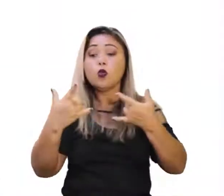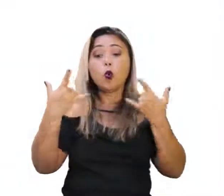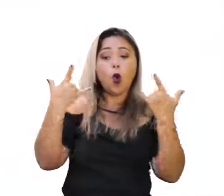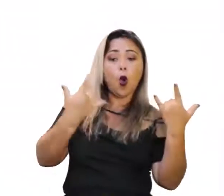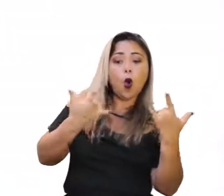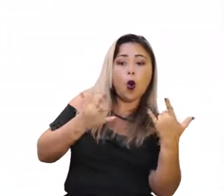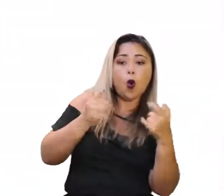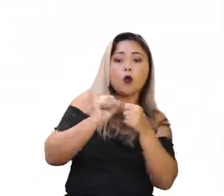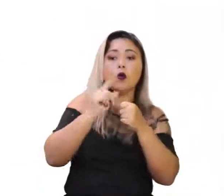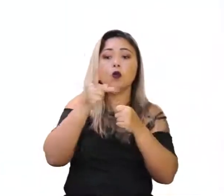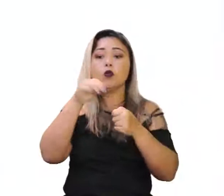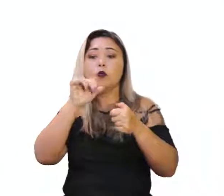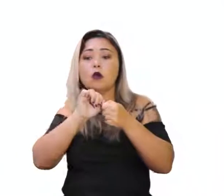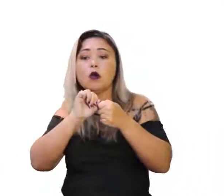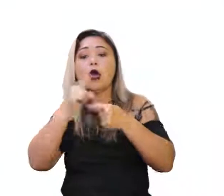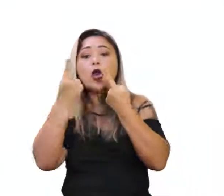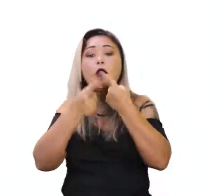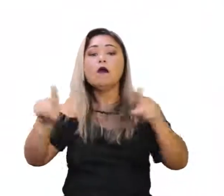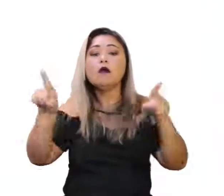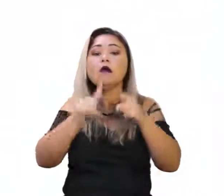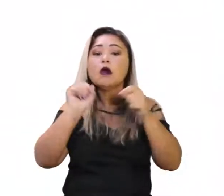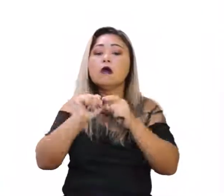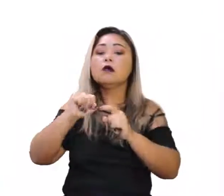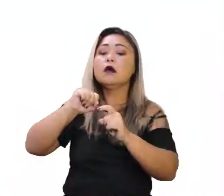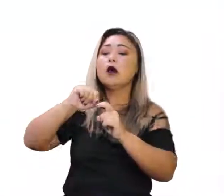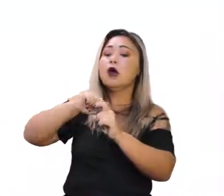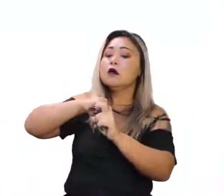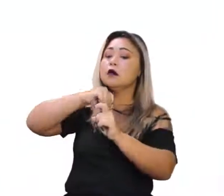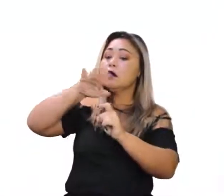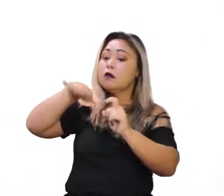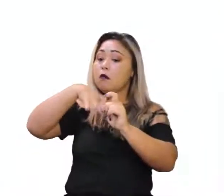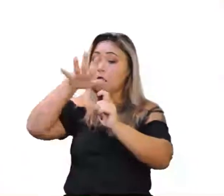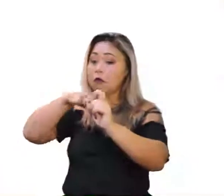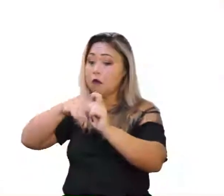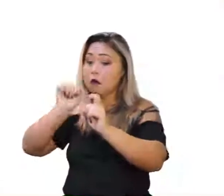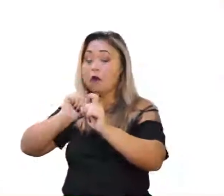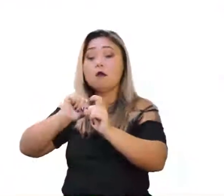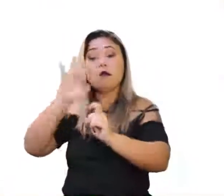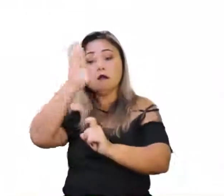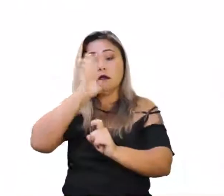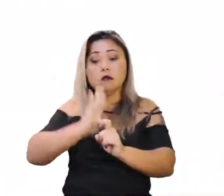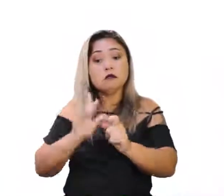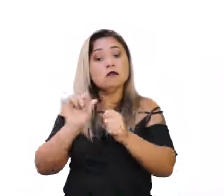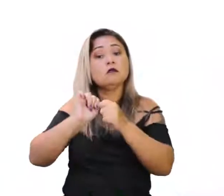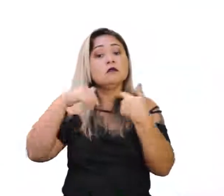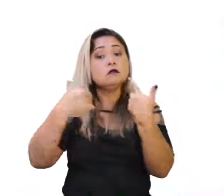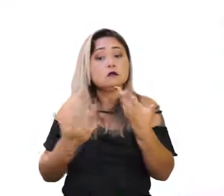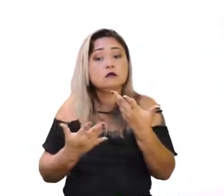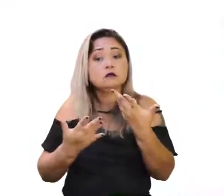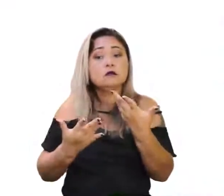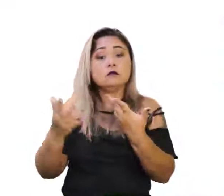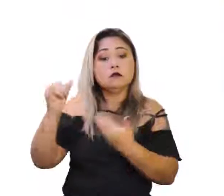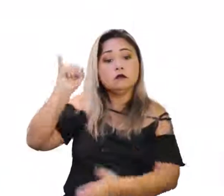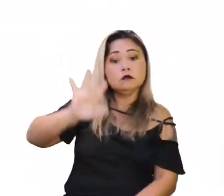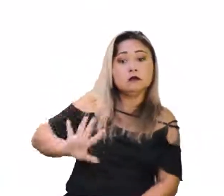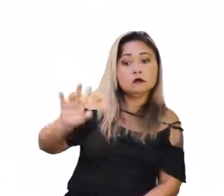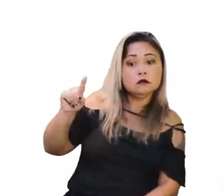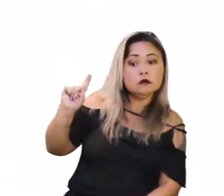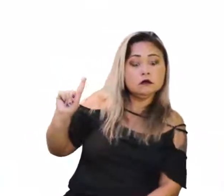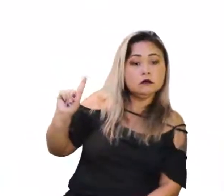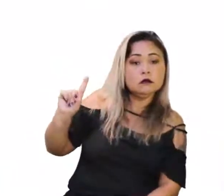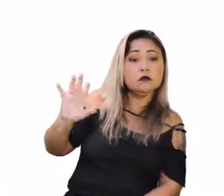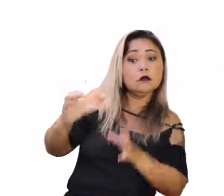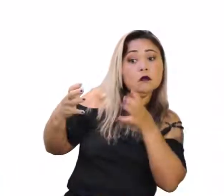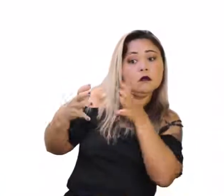rock, do pop e da música folclórica brasileira. Então, essa imagem que está ao lado aí é